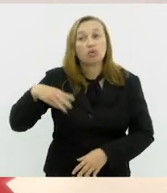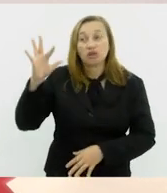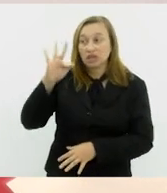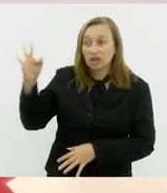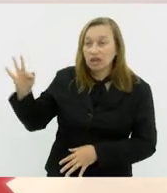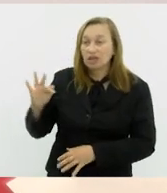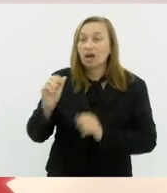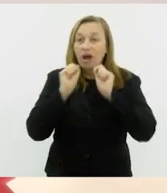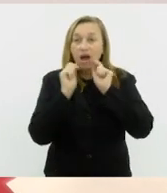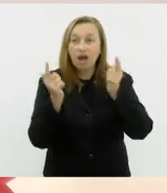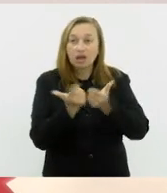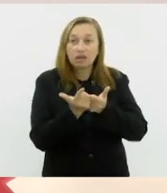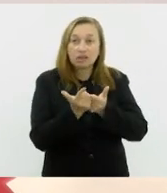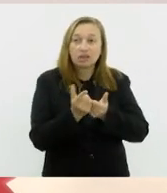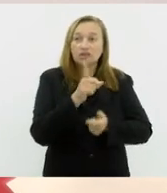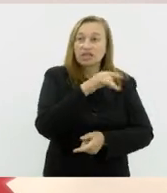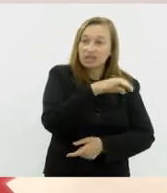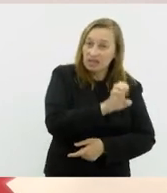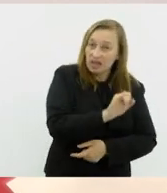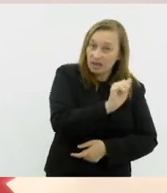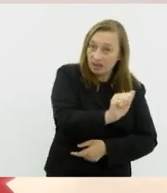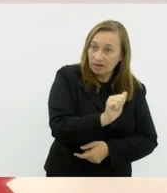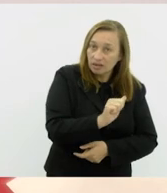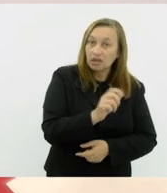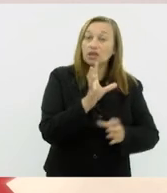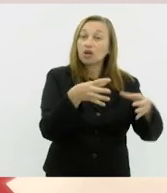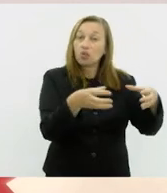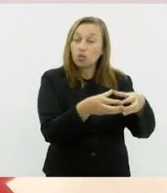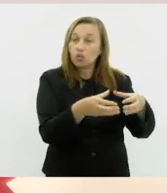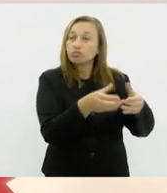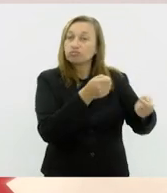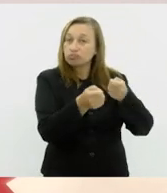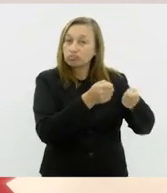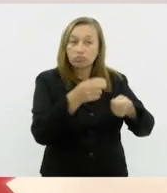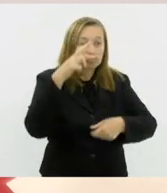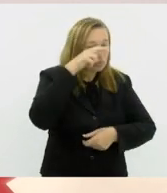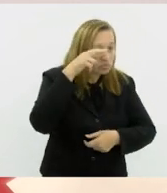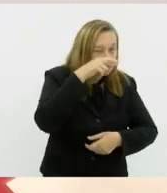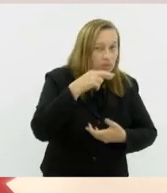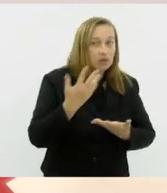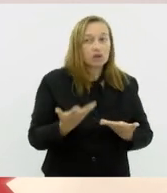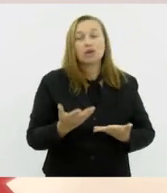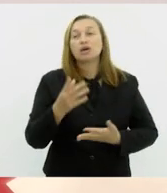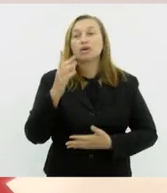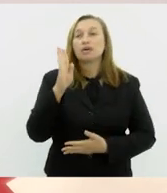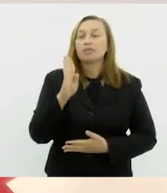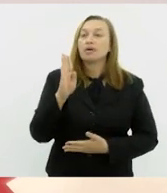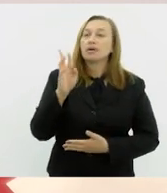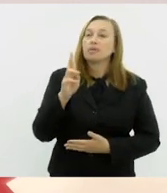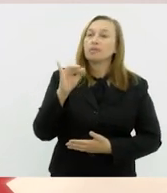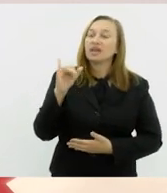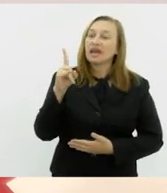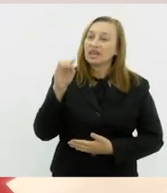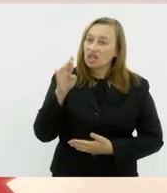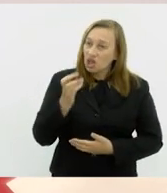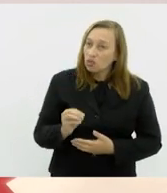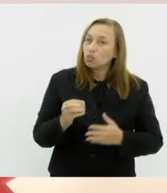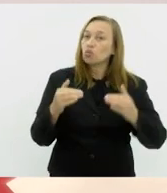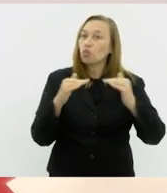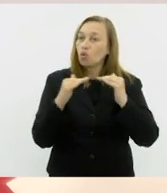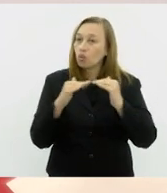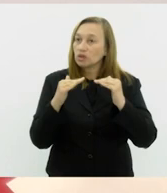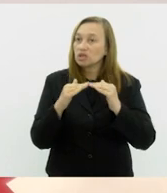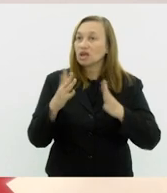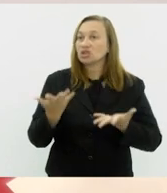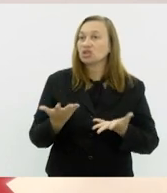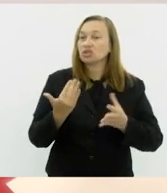à Alerj e ao DCEA, né, que é o órgão fiscalizador. Então, talvez, se o Brigadeiro concordar, a gente passa aqui o